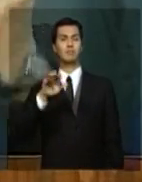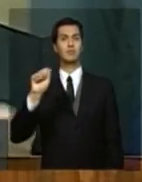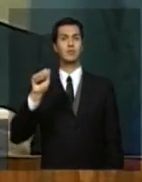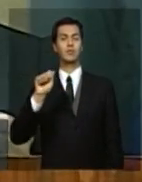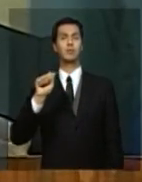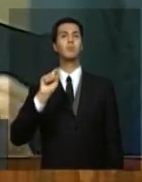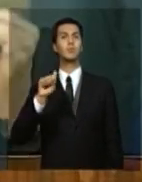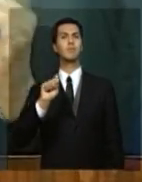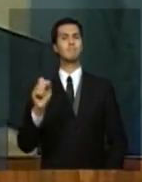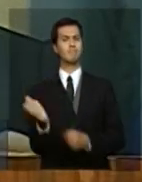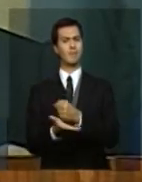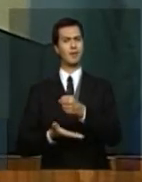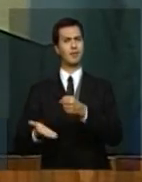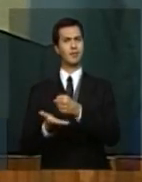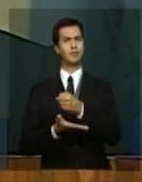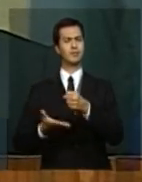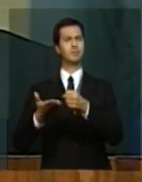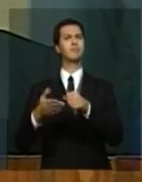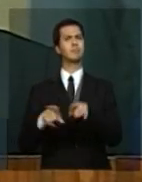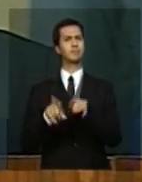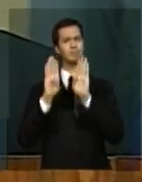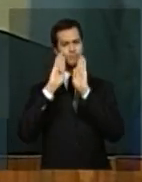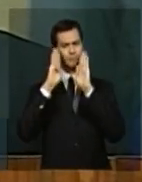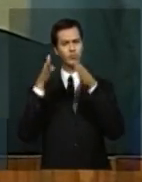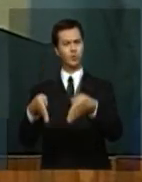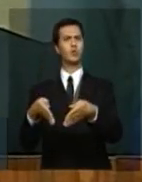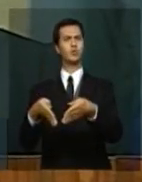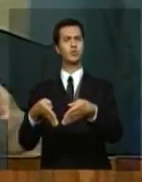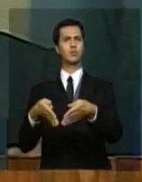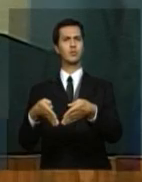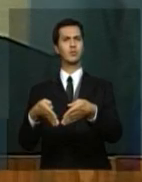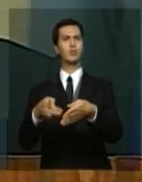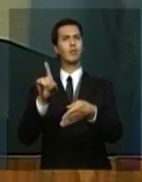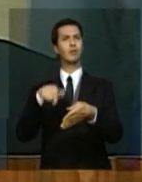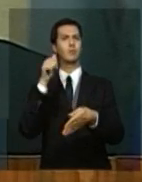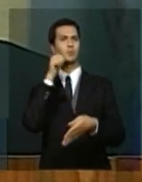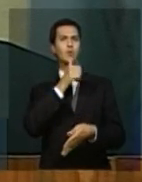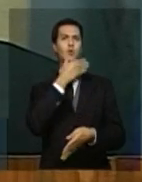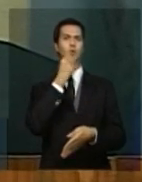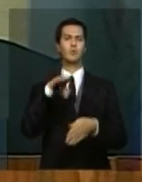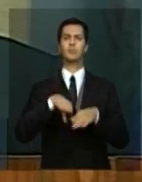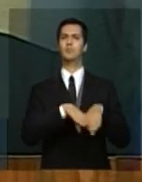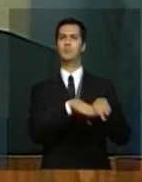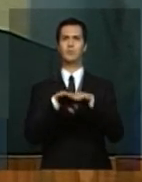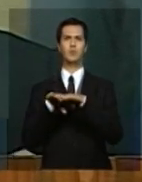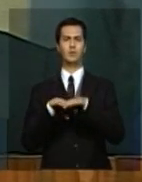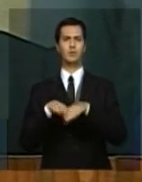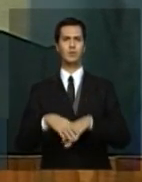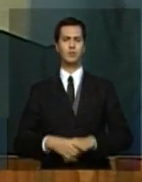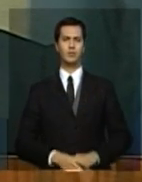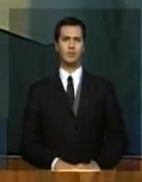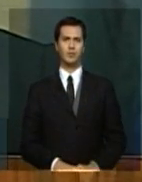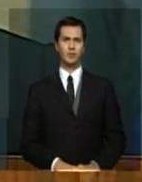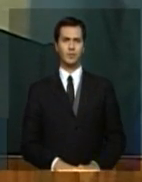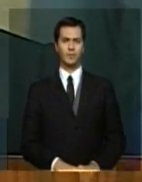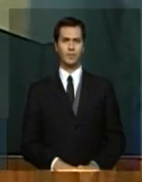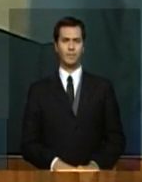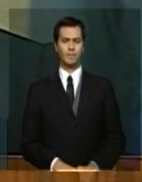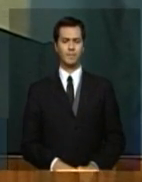eh focada na igualdade de gênero hoje